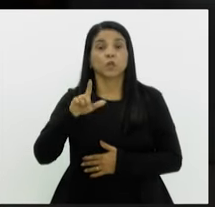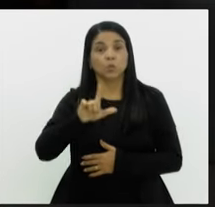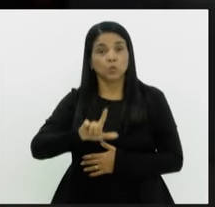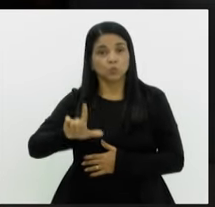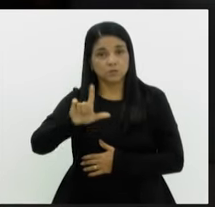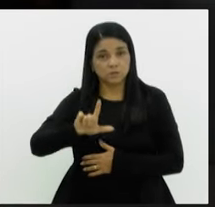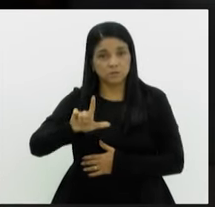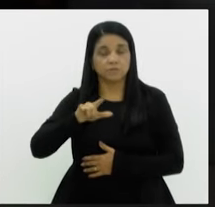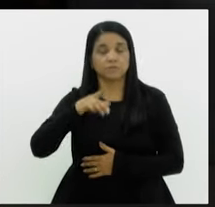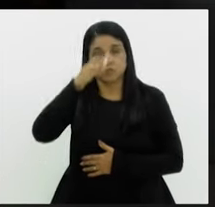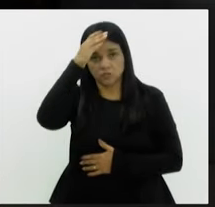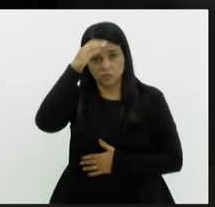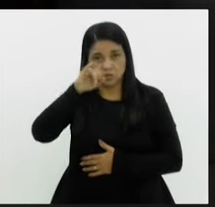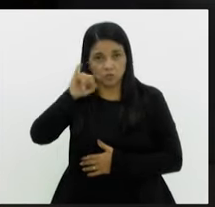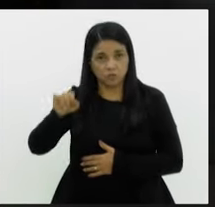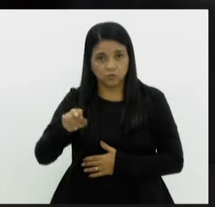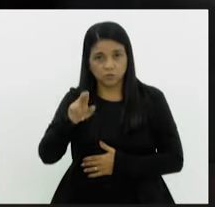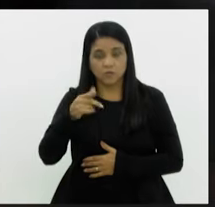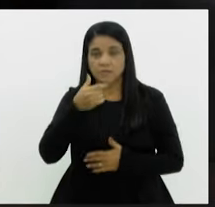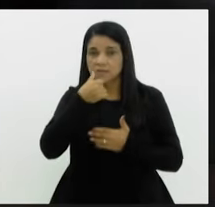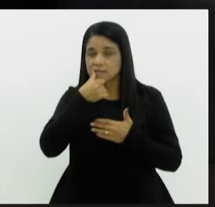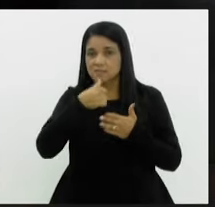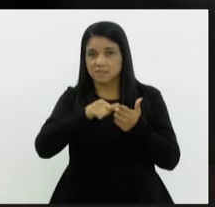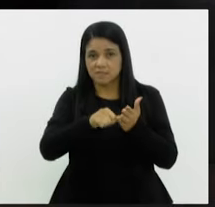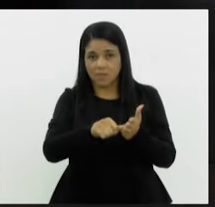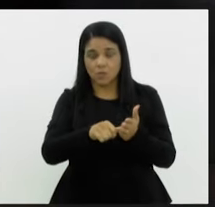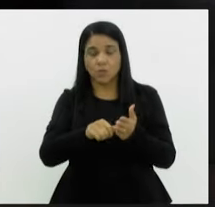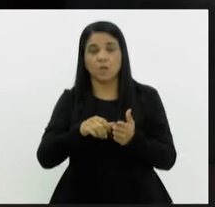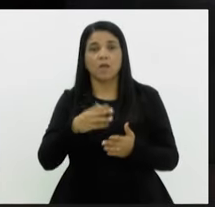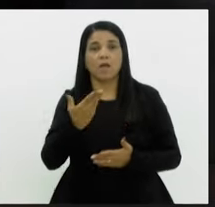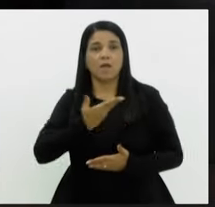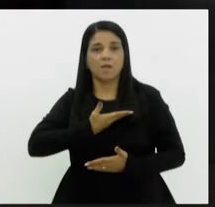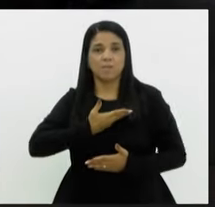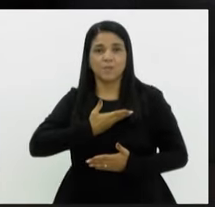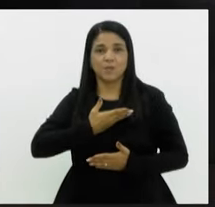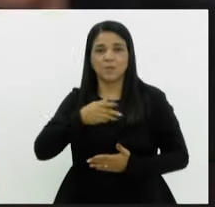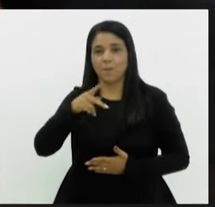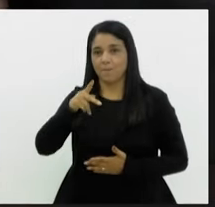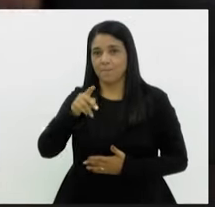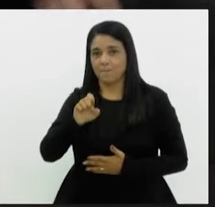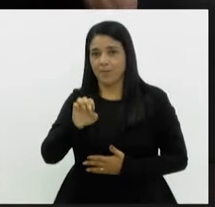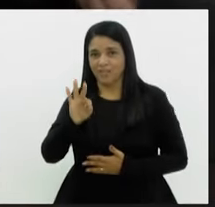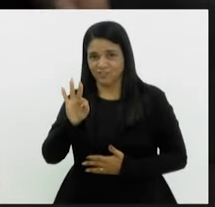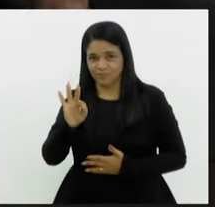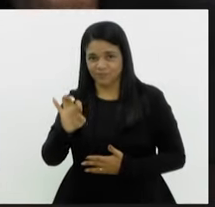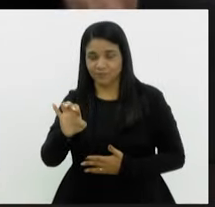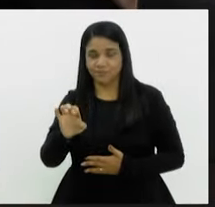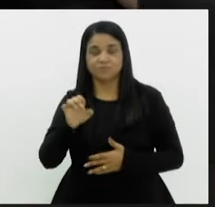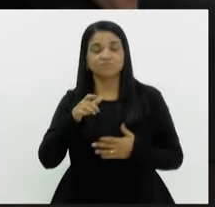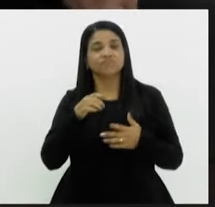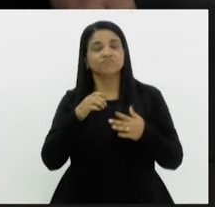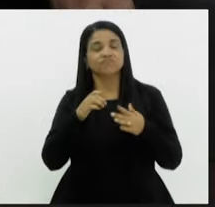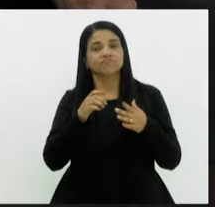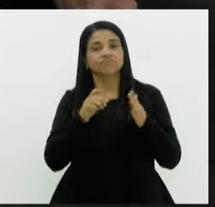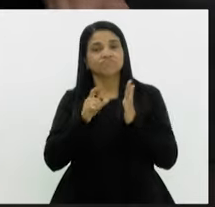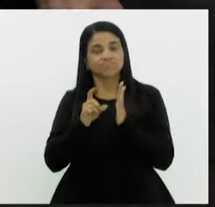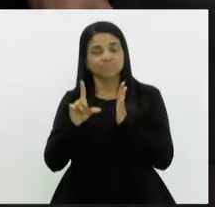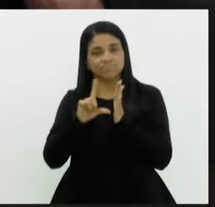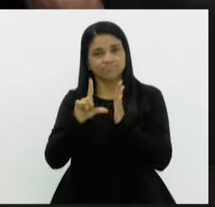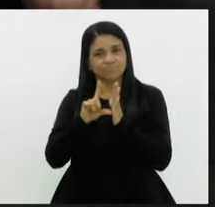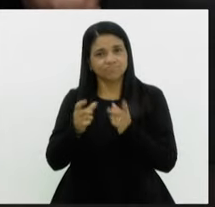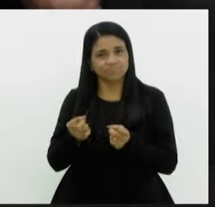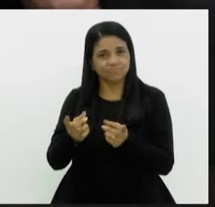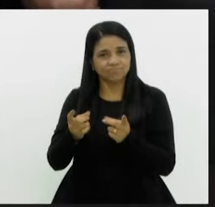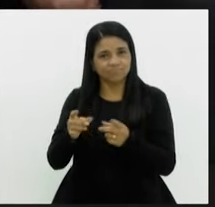sobre a implantação do selo Amigo Pet para os estabelecimentos comerciais nas hipóteses especificadas no âmbito